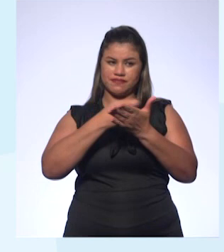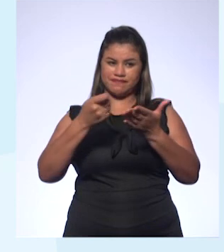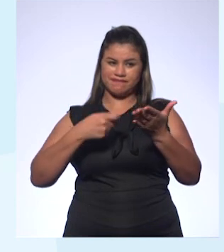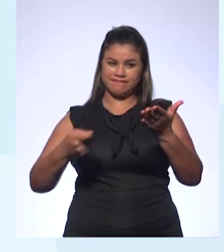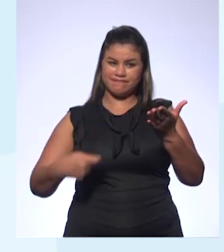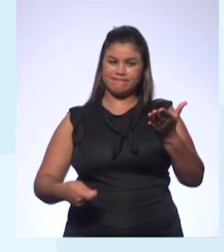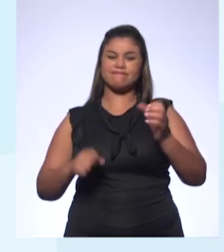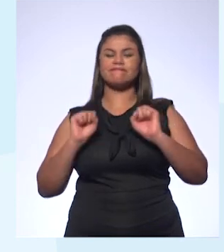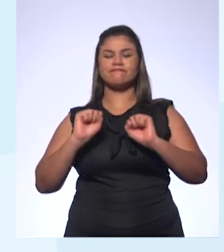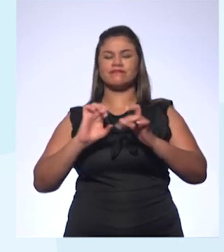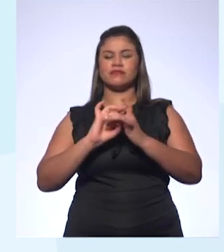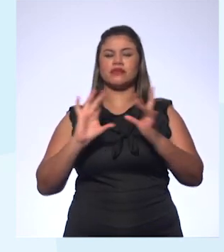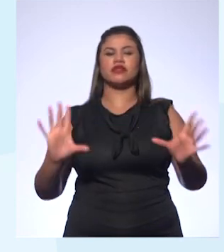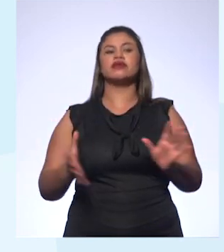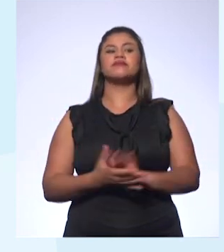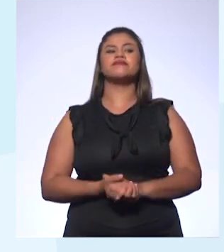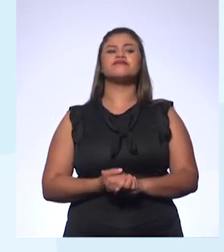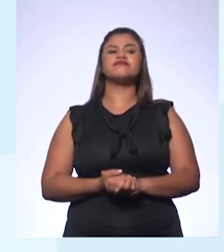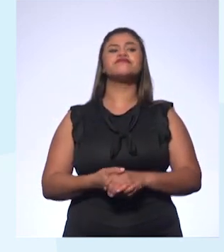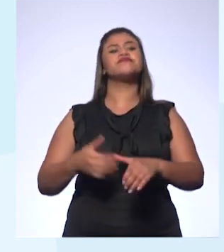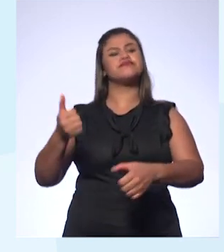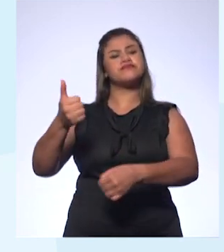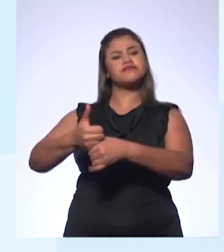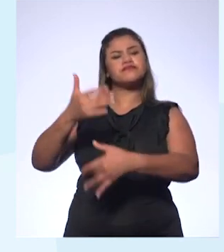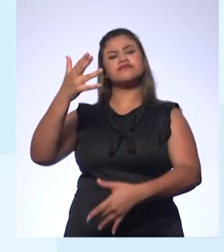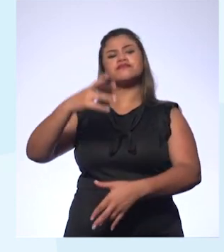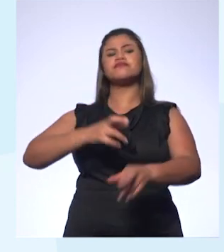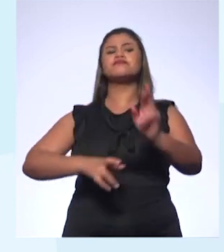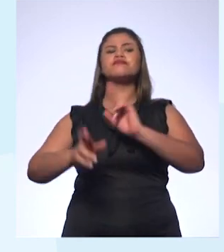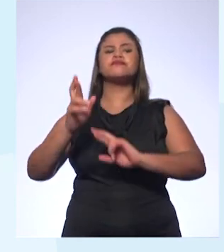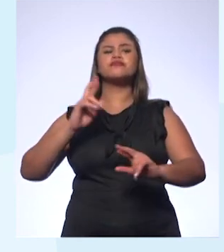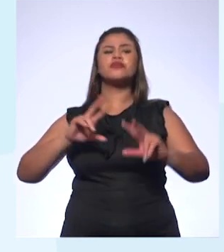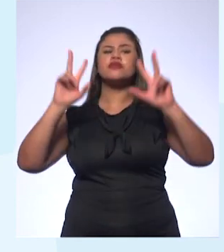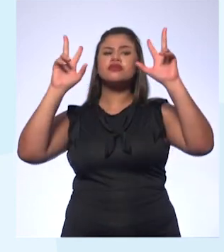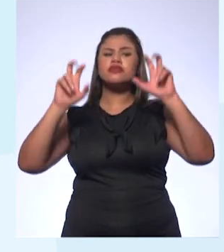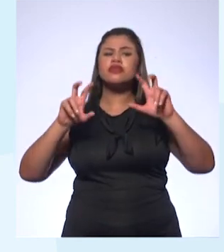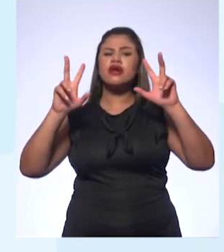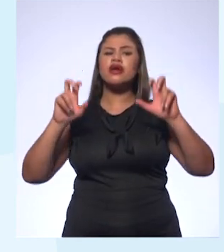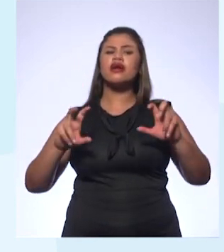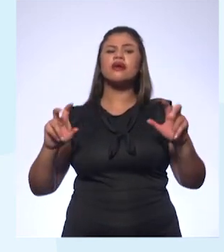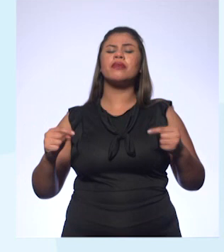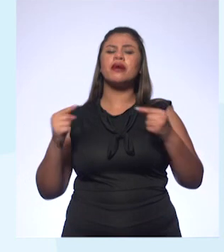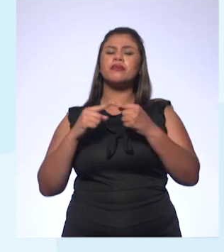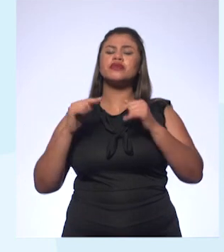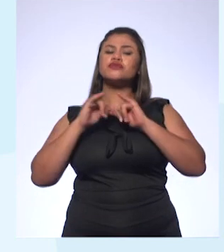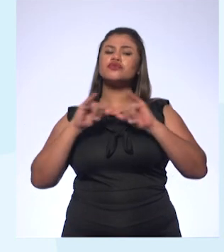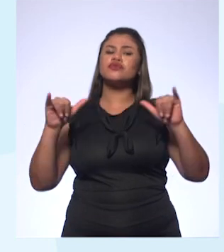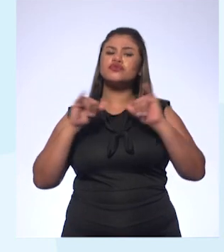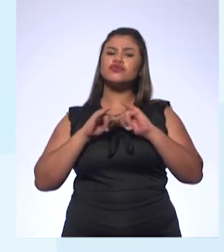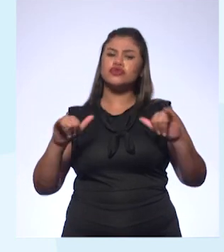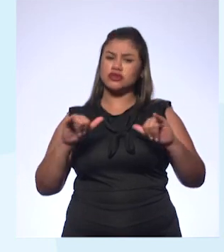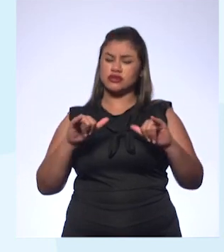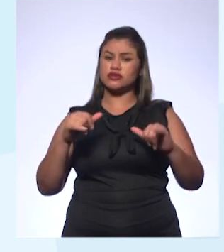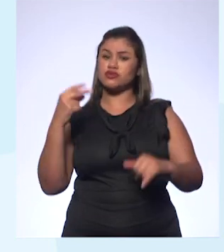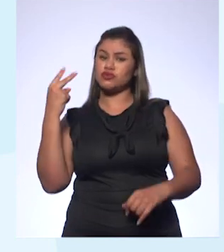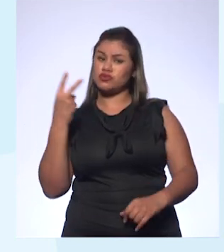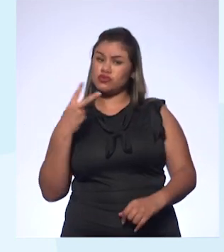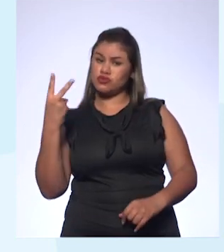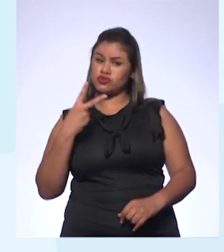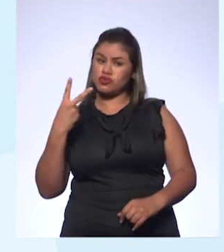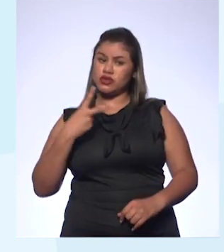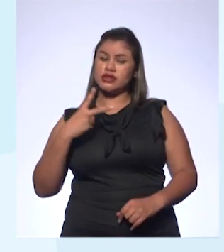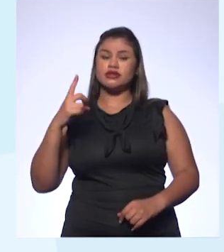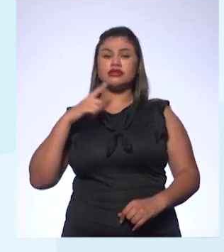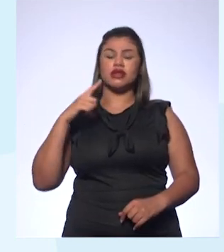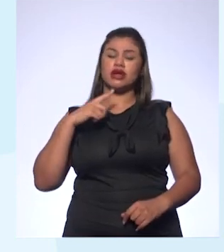à vontade. Então, vamos. Qual é o assunto que é comum nas duas notícias? Nós lemos duas notícias e tem um